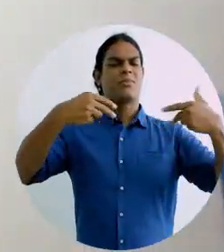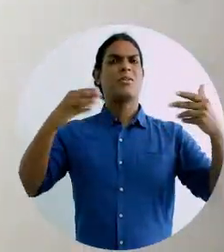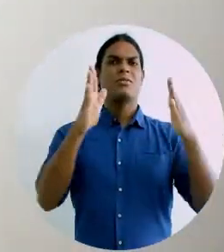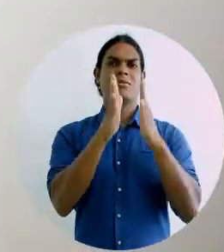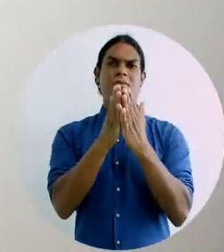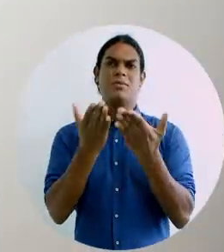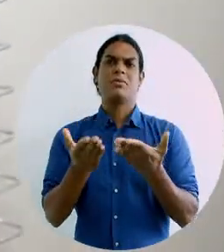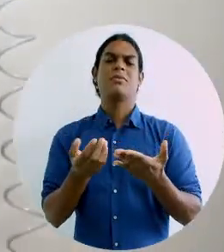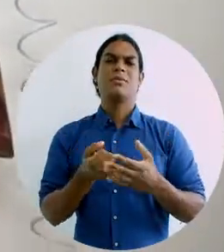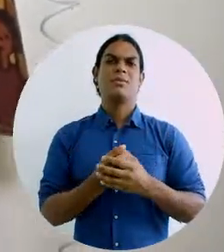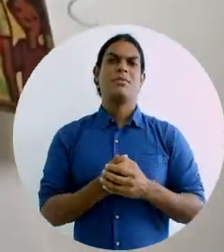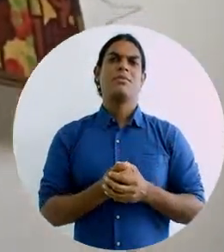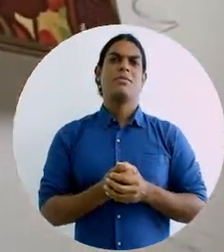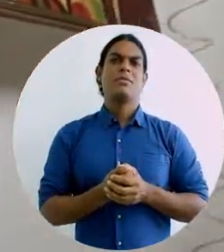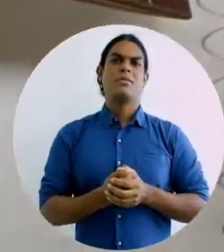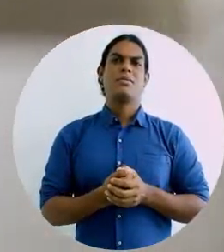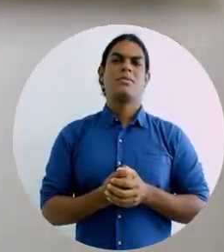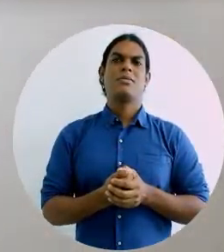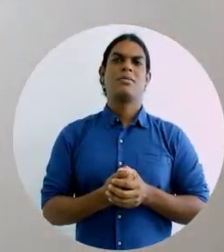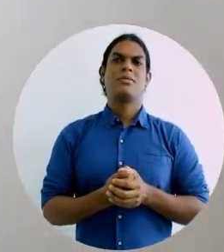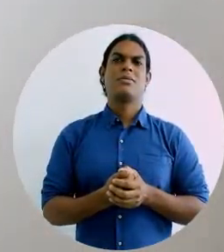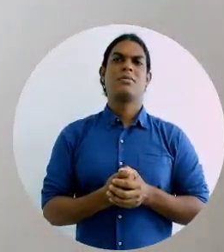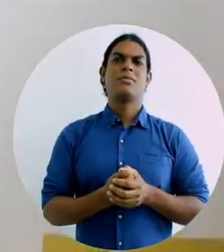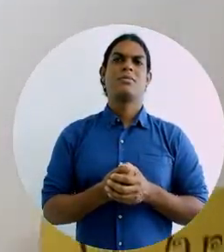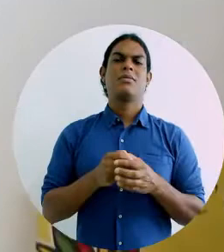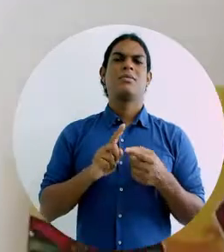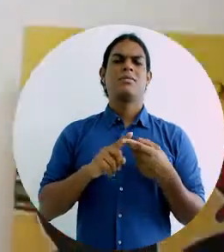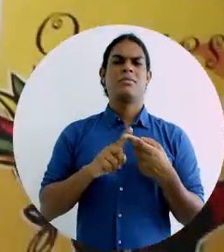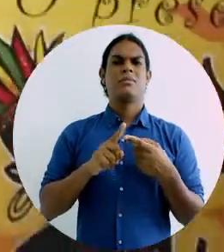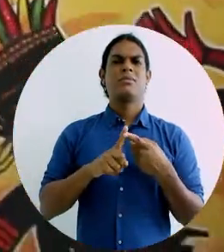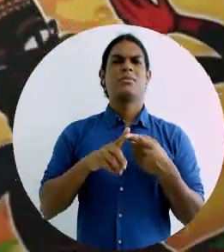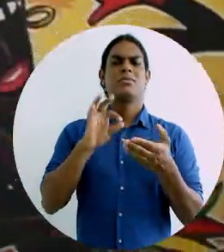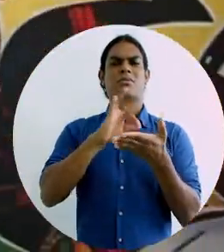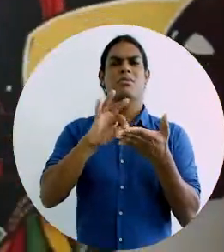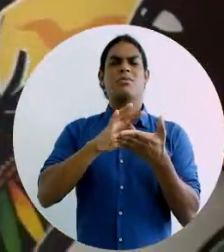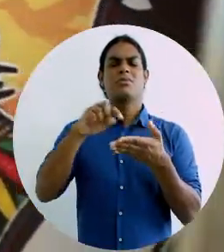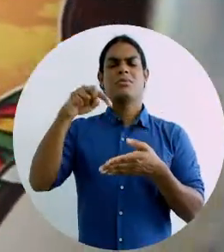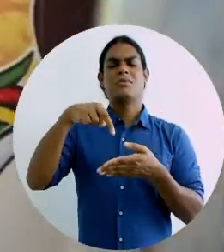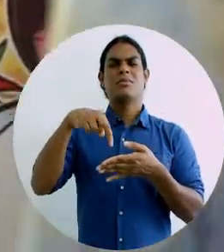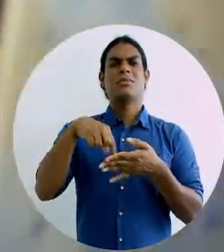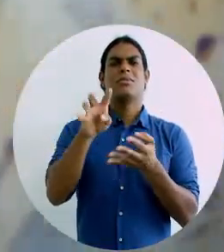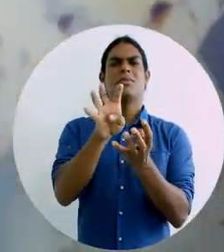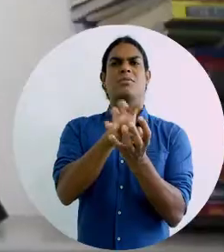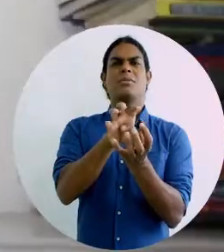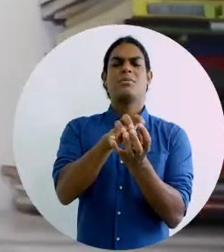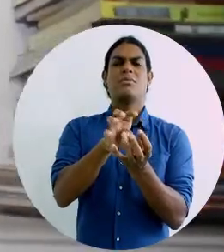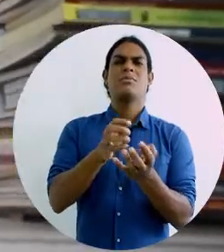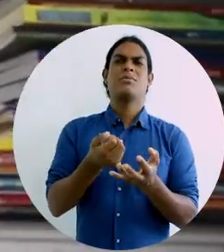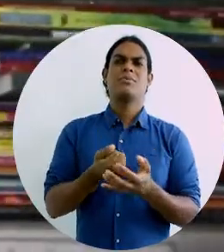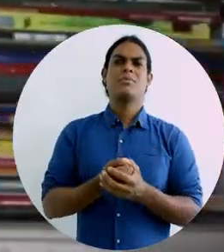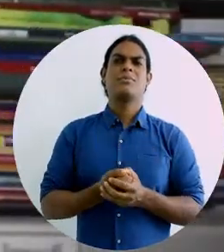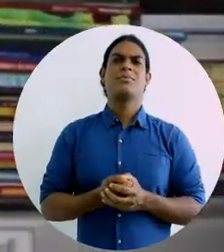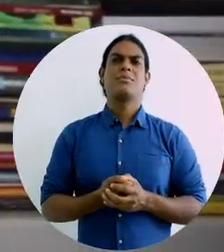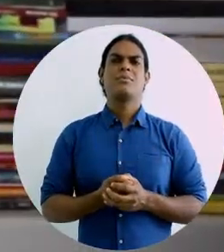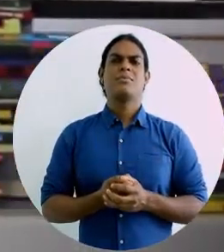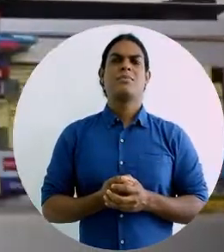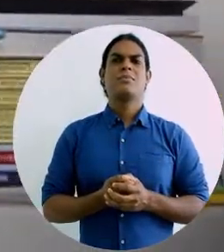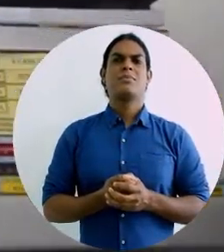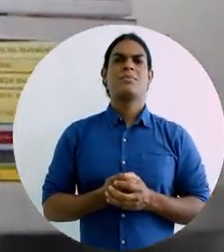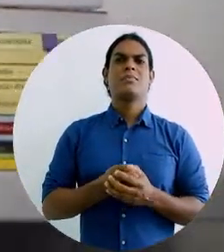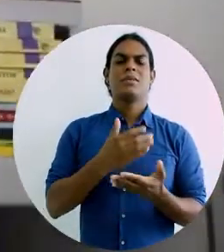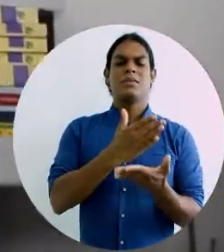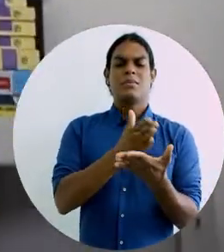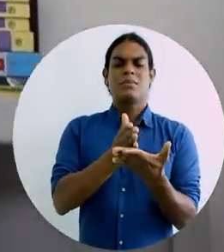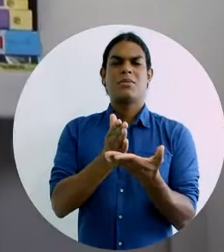inclusive até de autores pernambucanos, muito material infantil e juvenil. Nós separamos, inclusive,